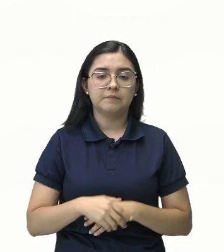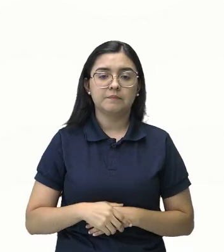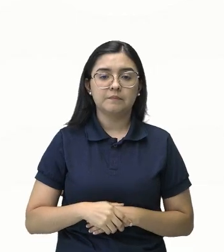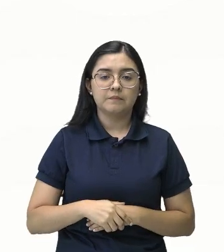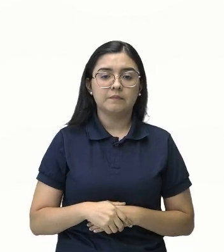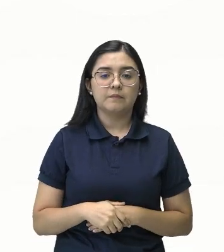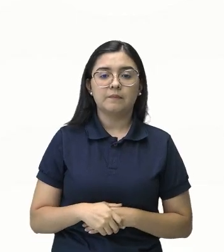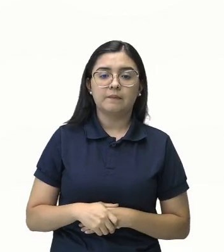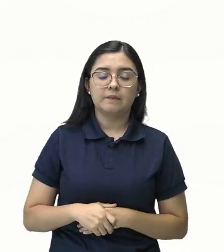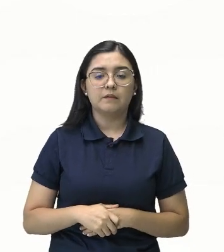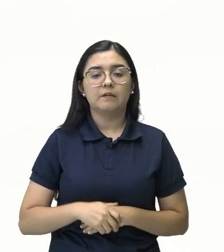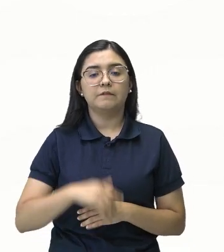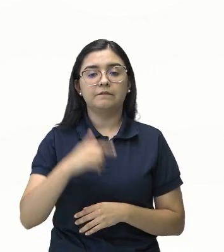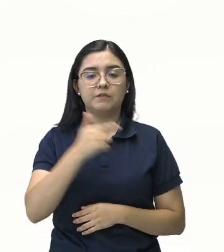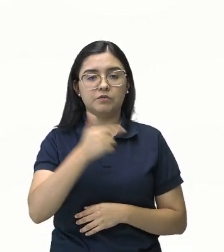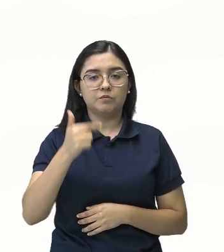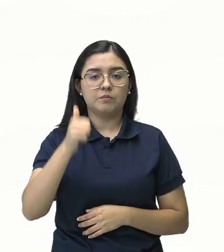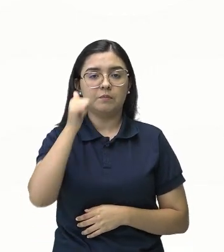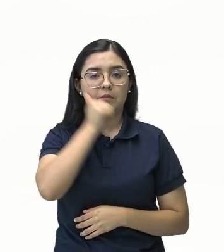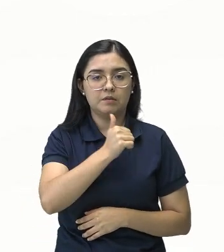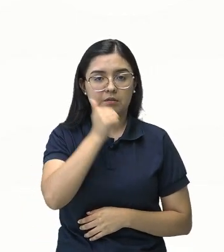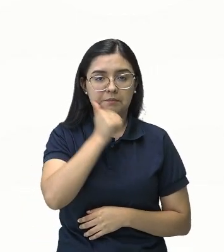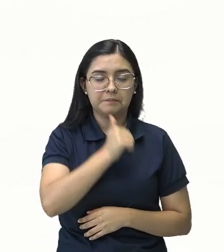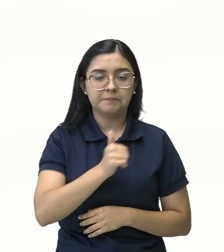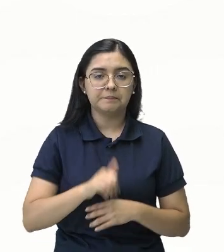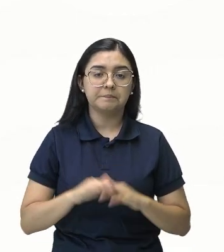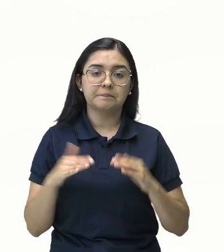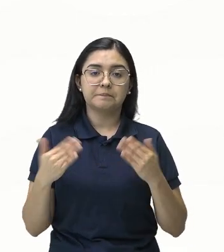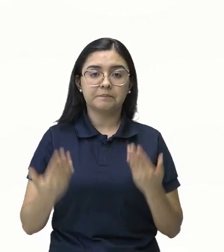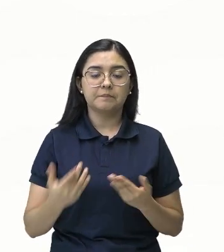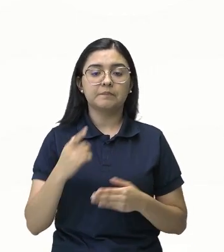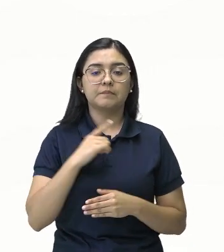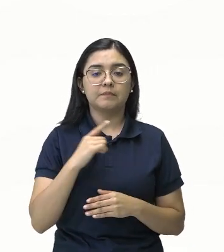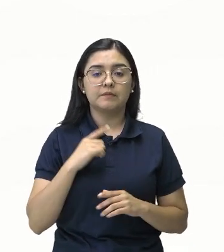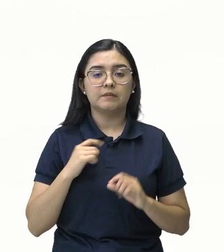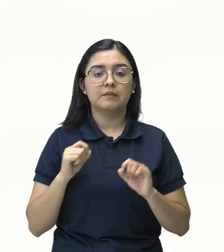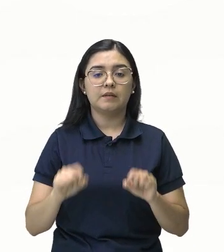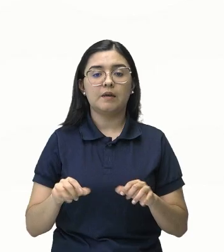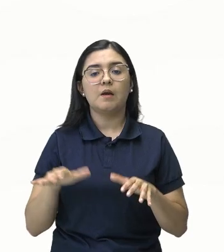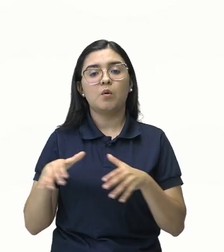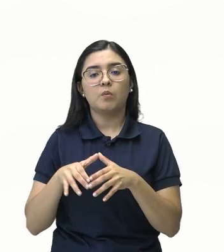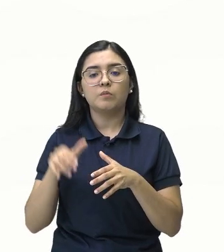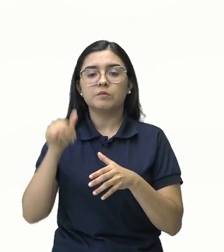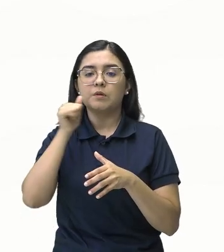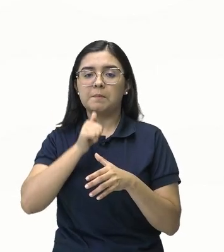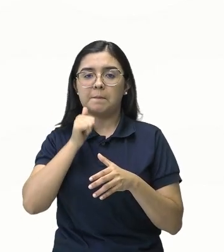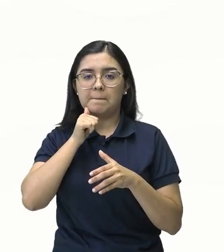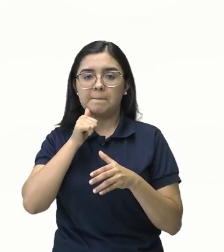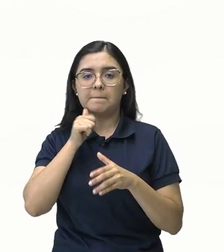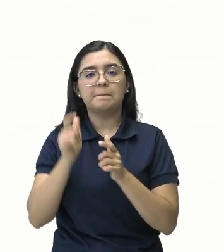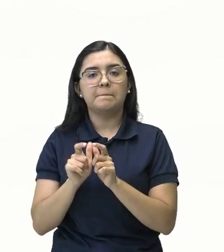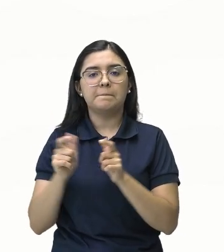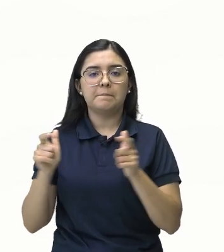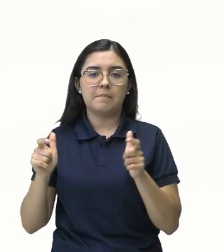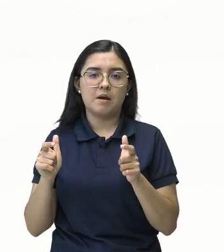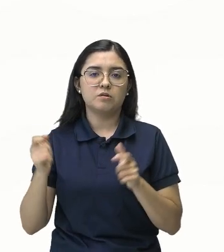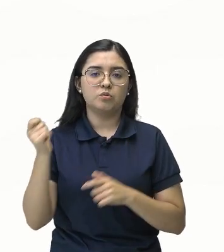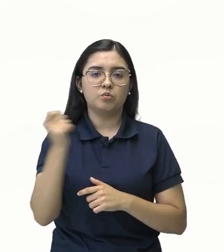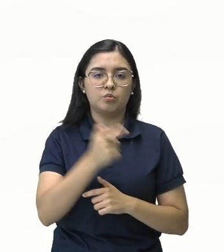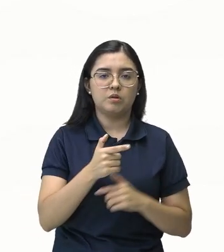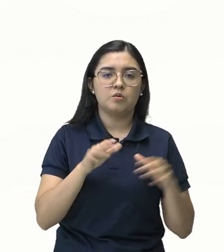22 meninas. Tá bom? Então, logicamente, eu tenho mais meninas do que meninos. Tá